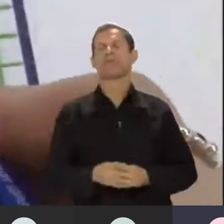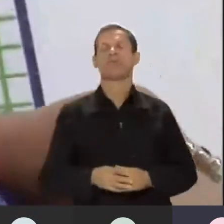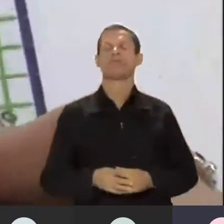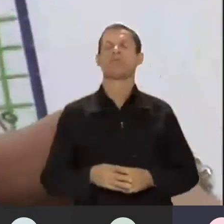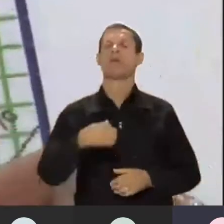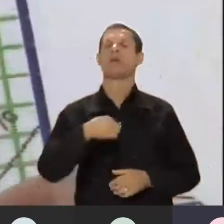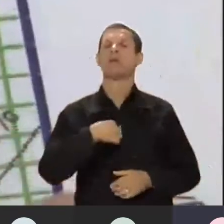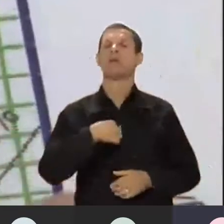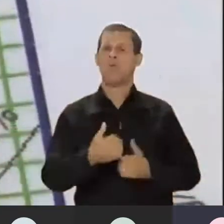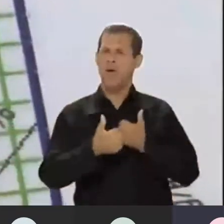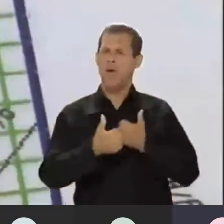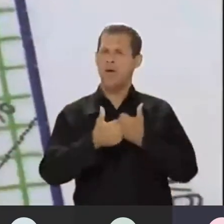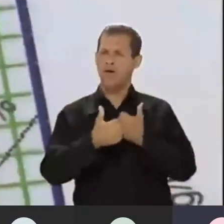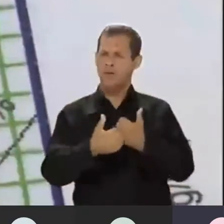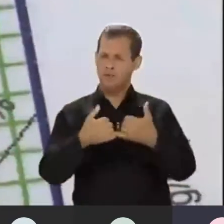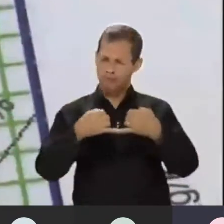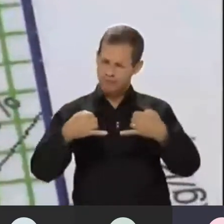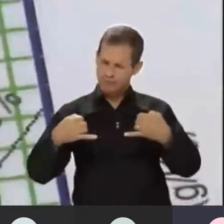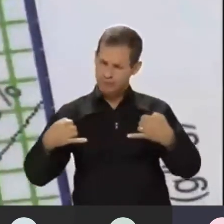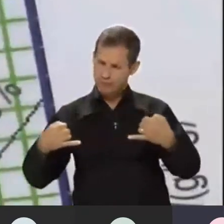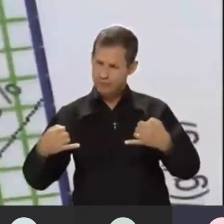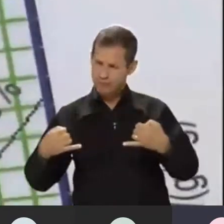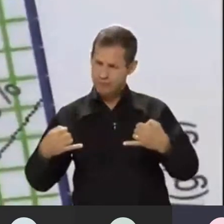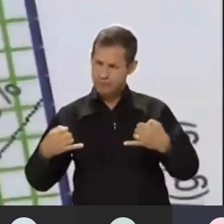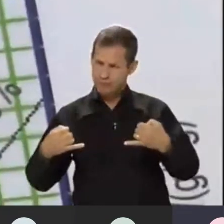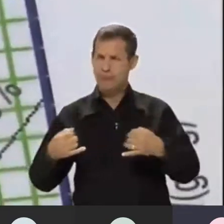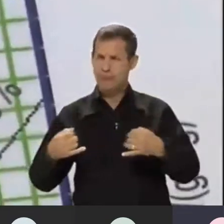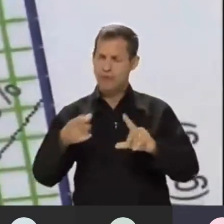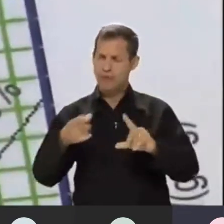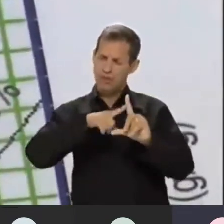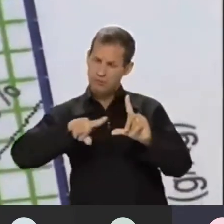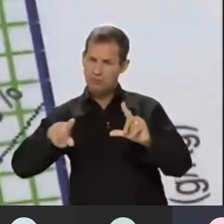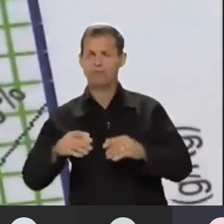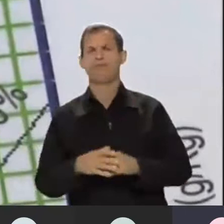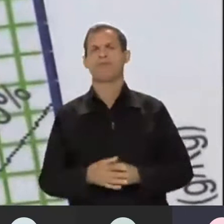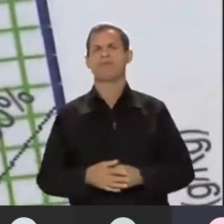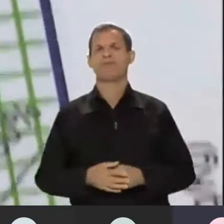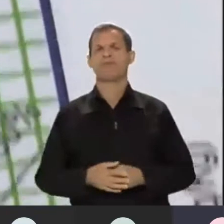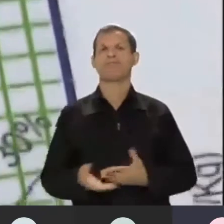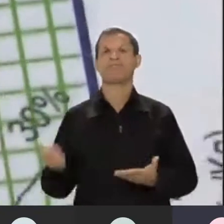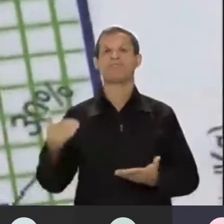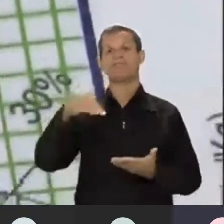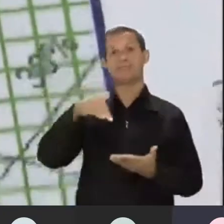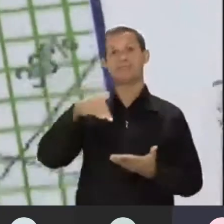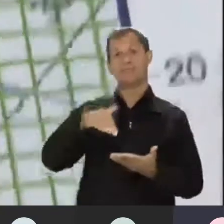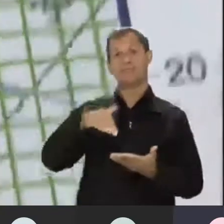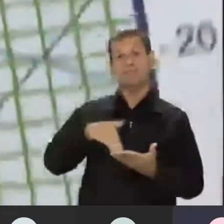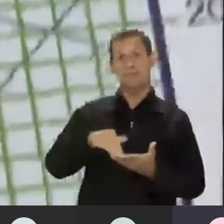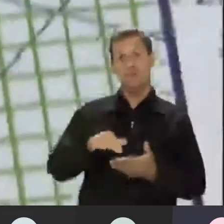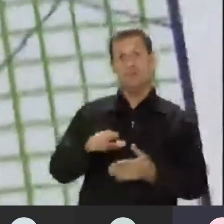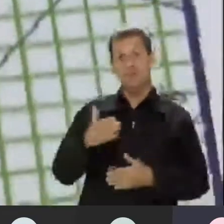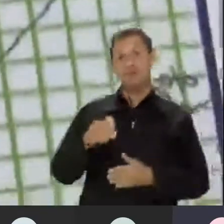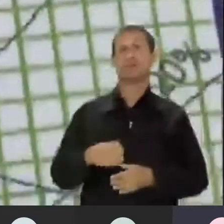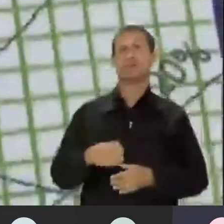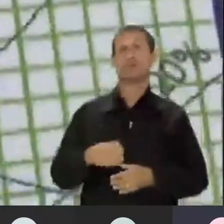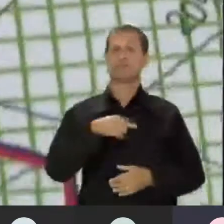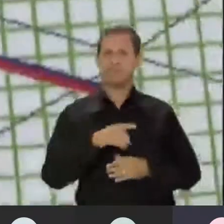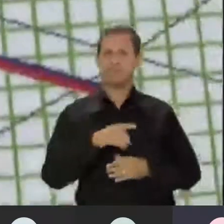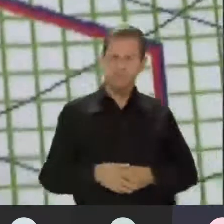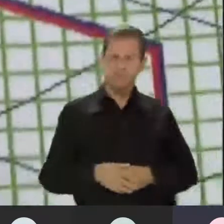50%, vou acompanhar essa minha curva, desculpe, até aqui aproximadamente. Então, eu vou